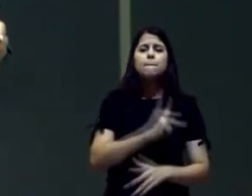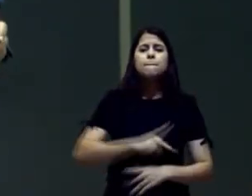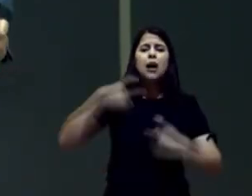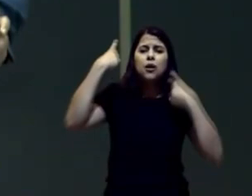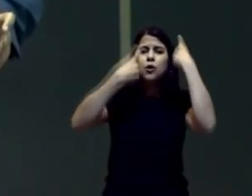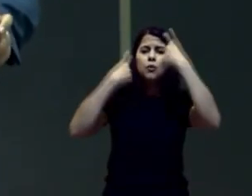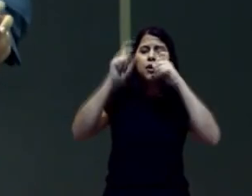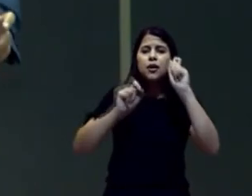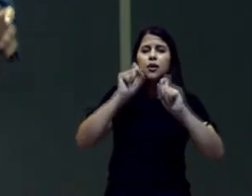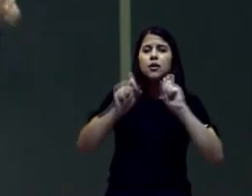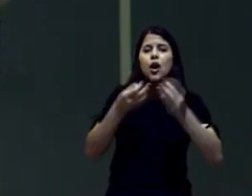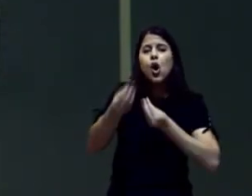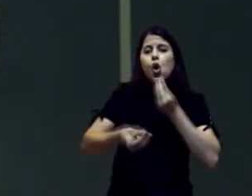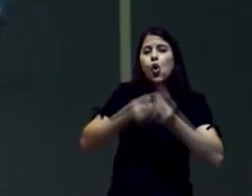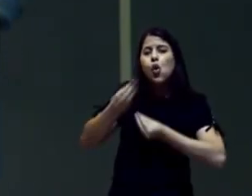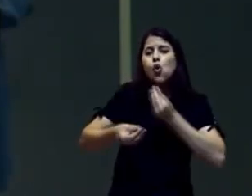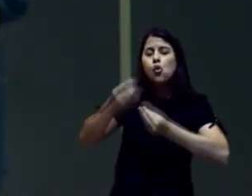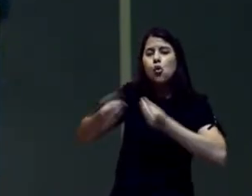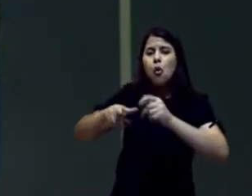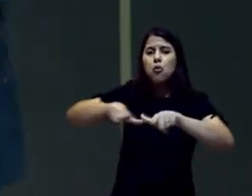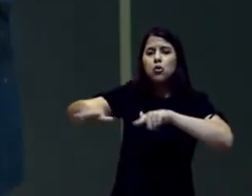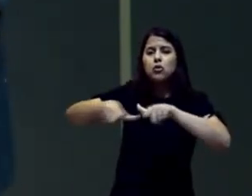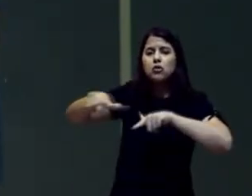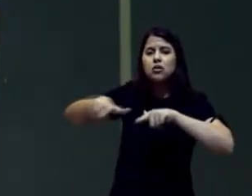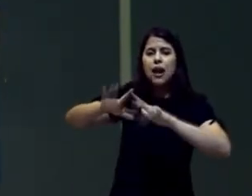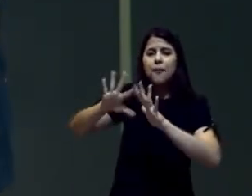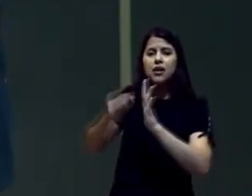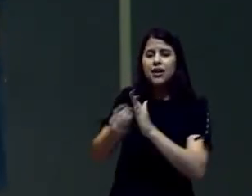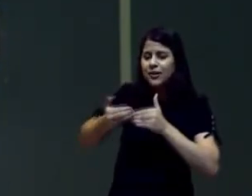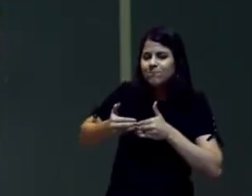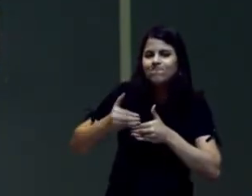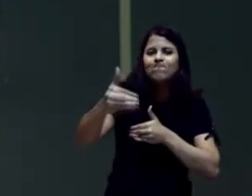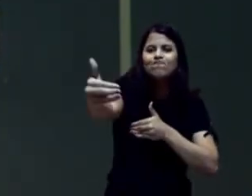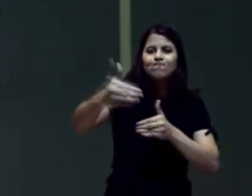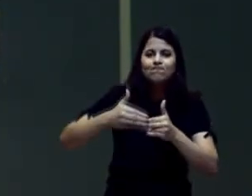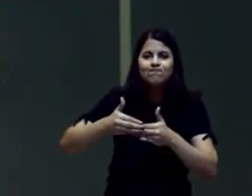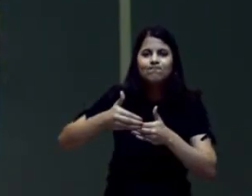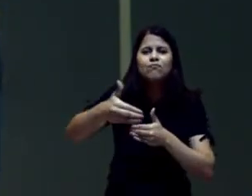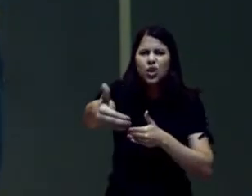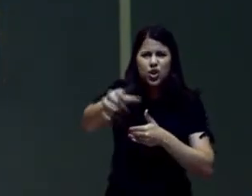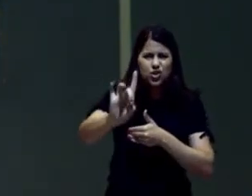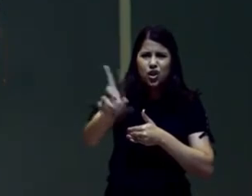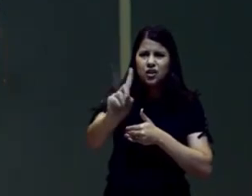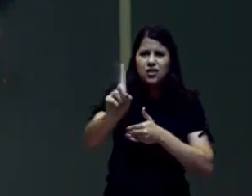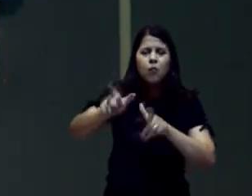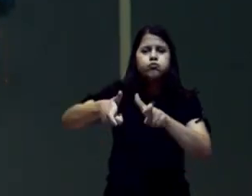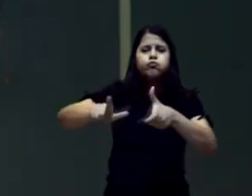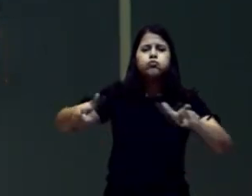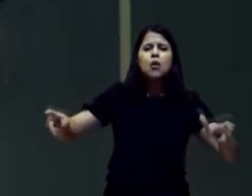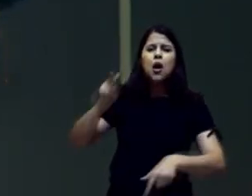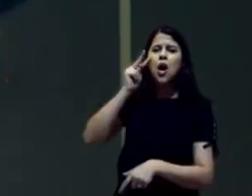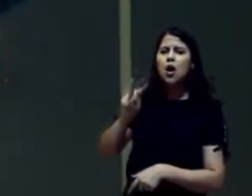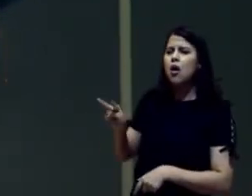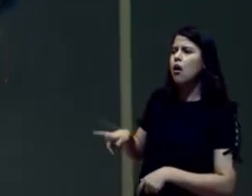Ele olha para uma forma e uma estratégia de dar continuidade à obra, mas não somente continuidade. Ele olha para alguém que vai